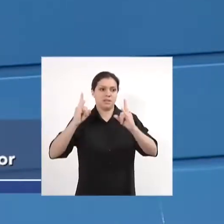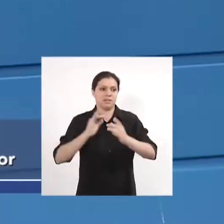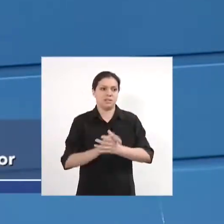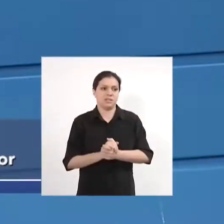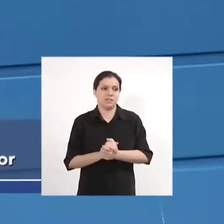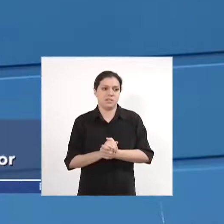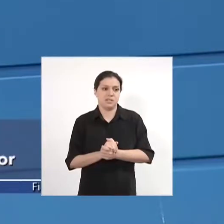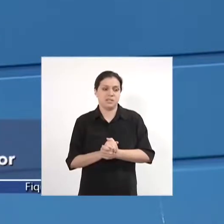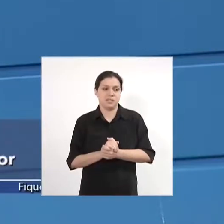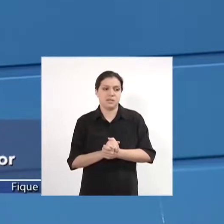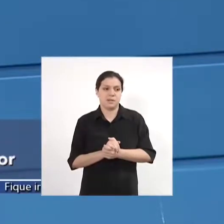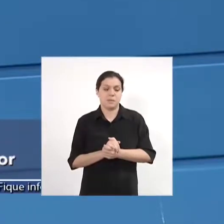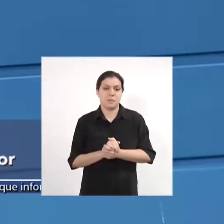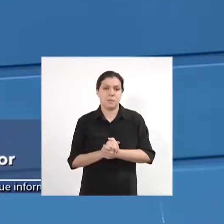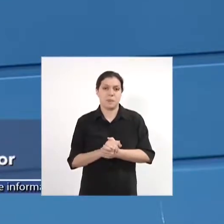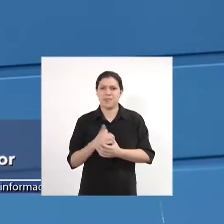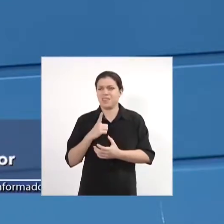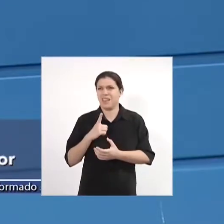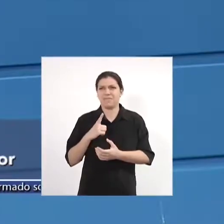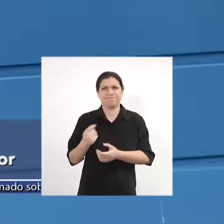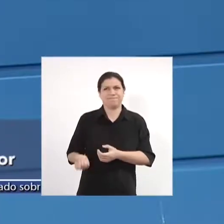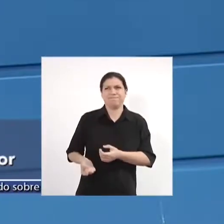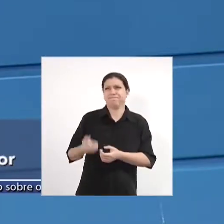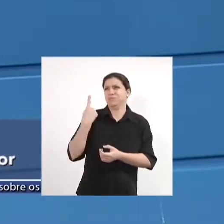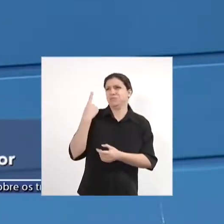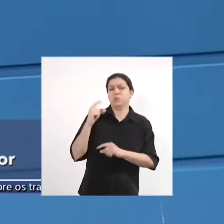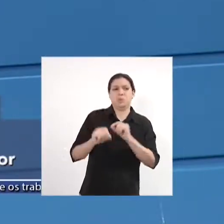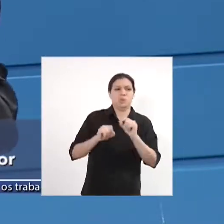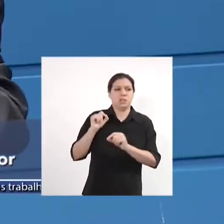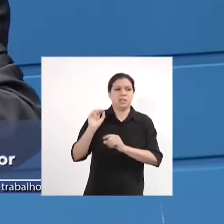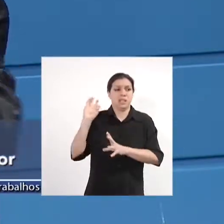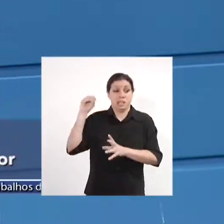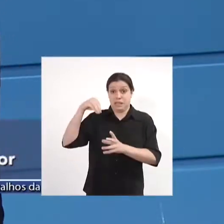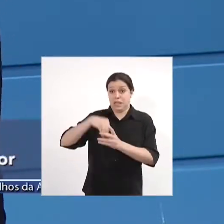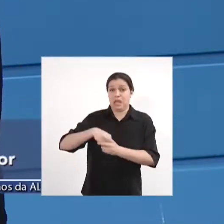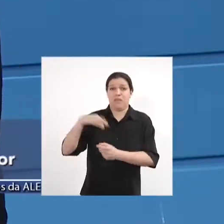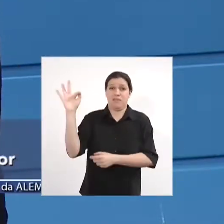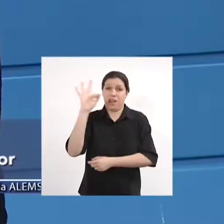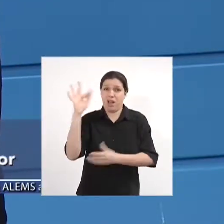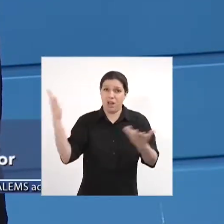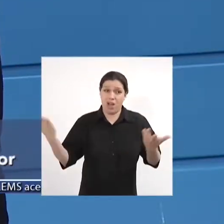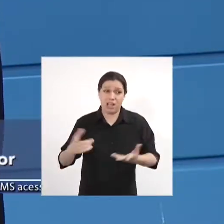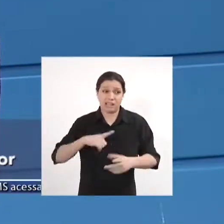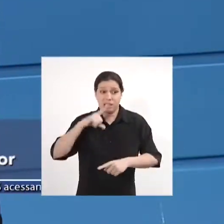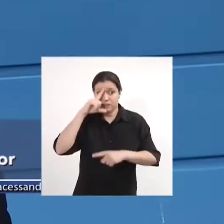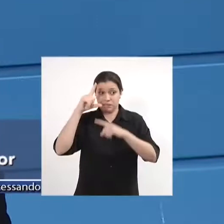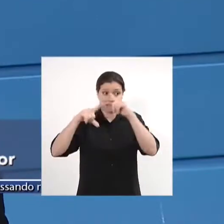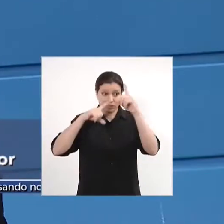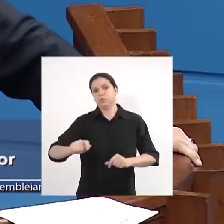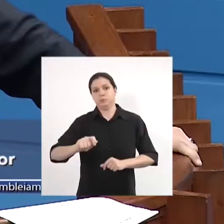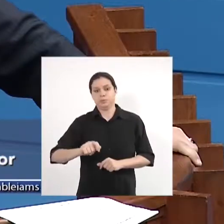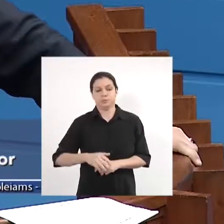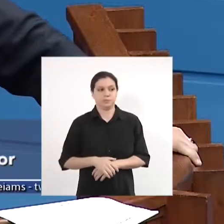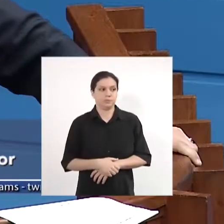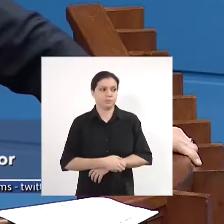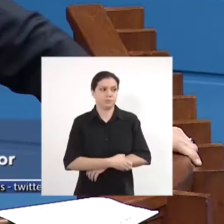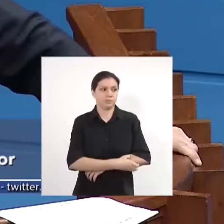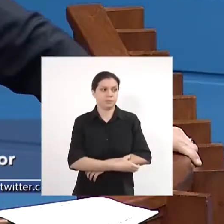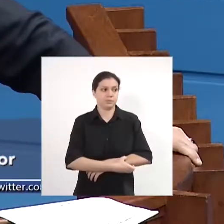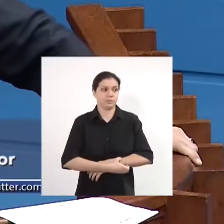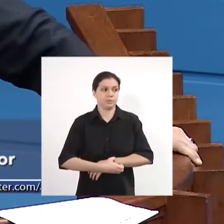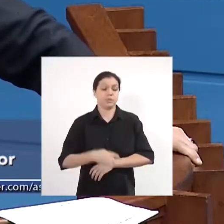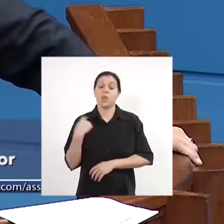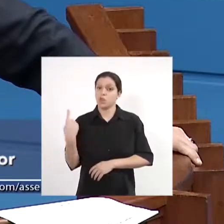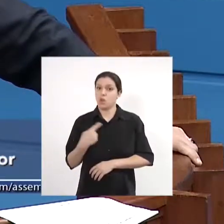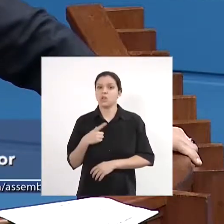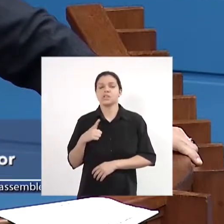astronômicas, coisas absurdas. Então, levaram para dentro da faculdade ideologia, e na faculdade tem que ensinar o saber. Nós vamos ter